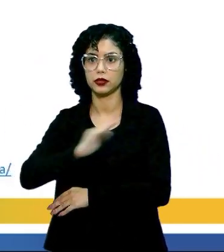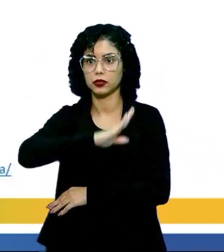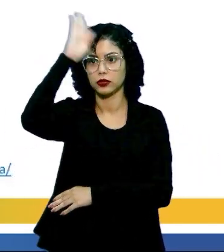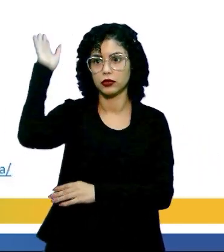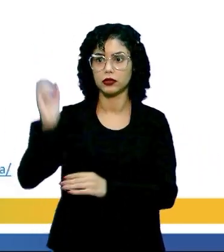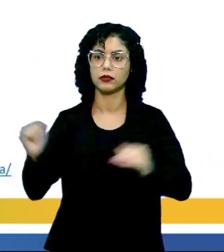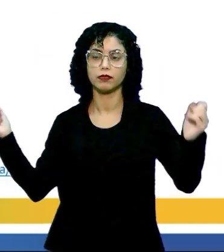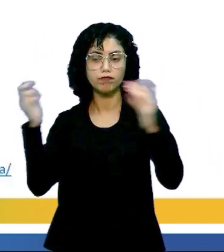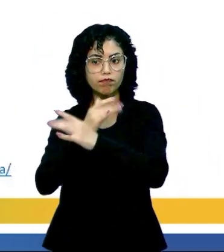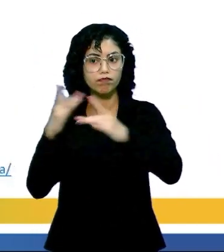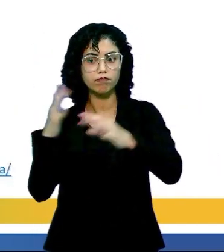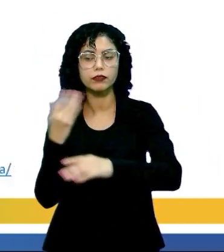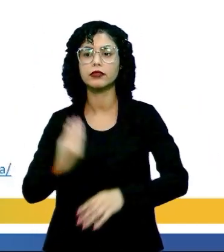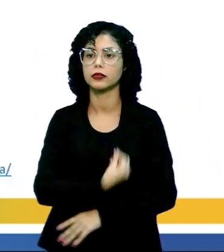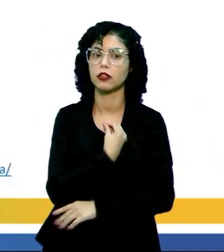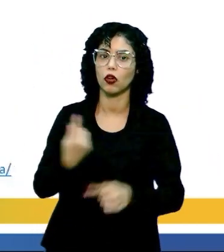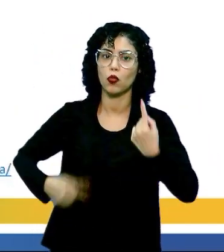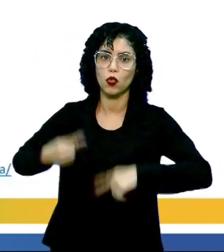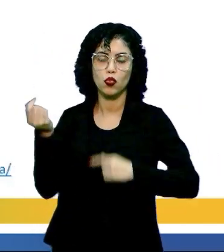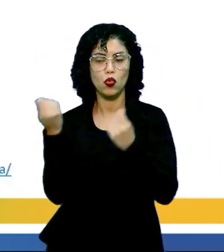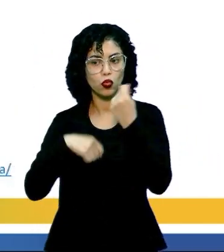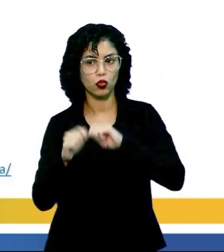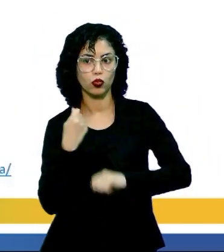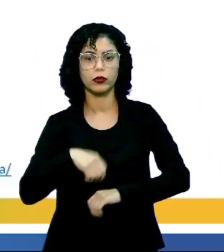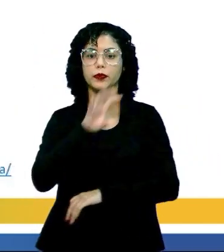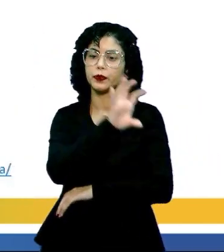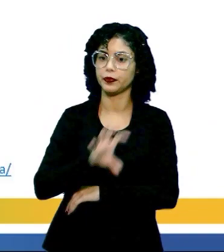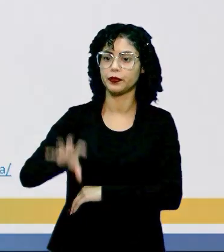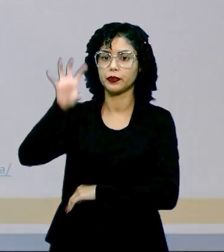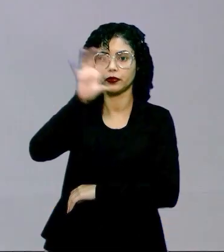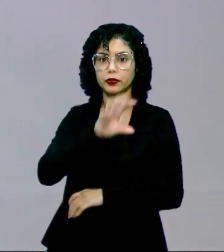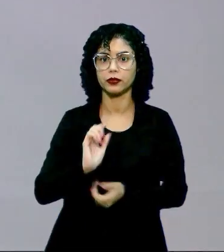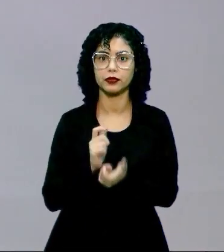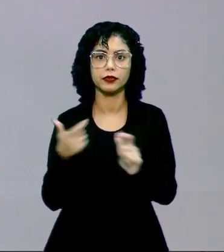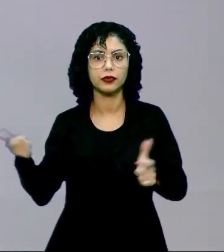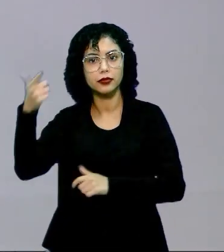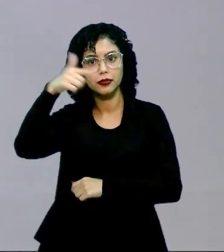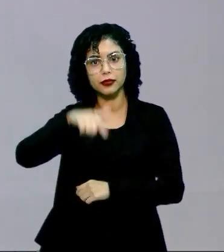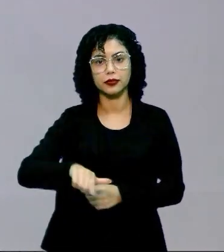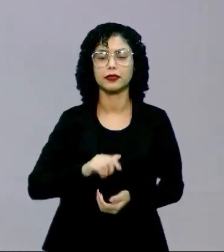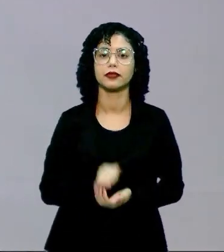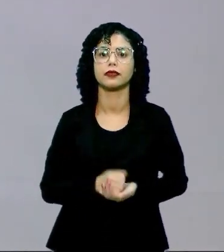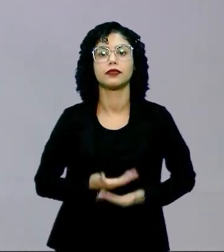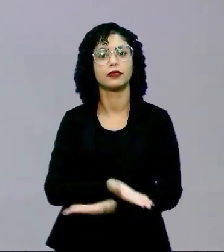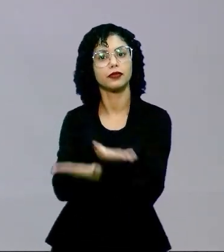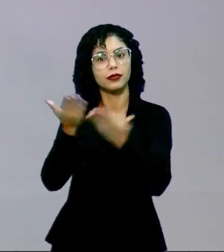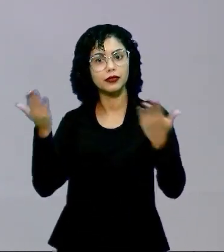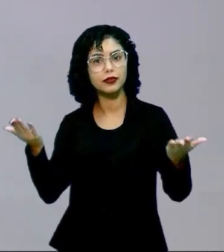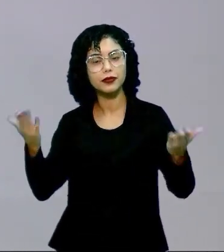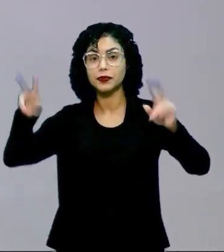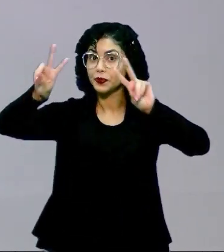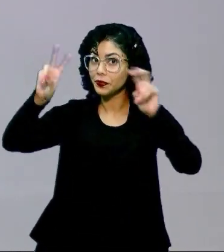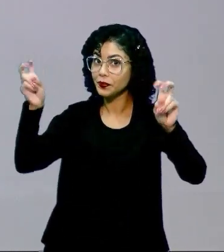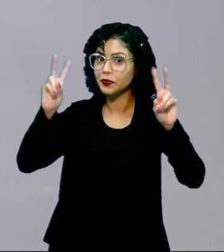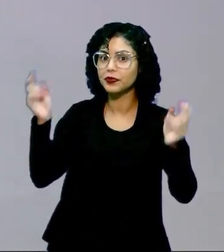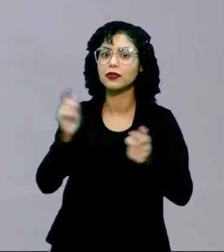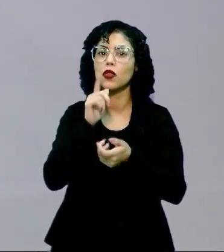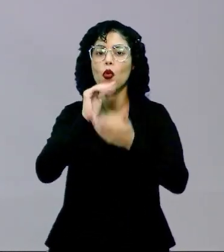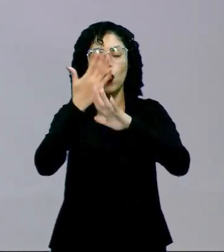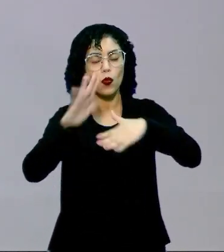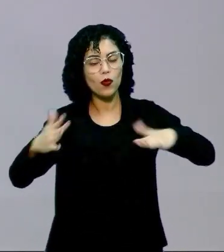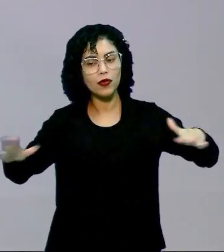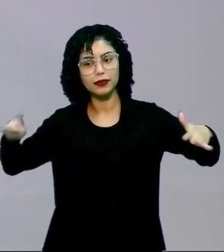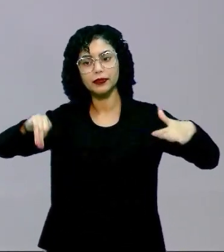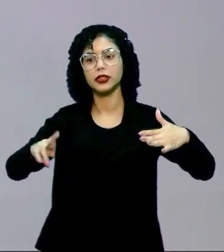Roma era o centro da vida política e econômica da região. Olha aí, novamente eu falando para vocês, né, sobre o Mar